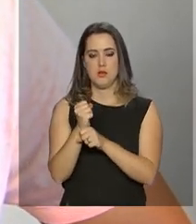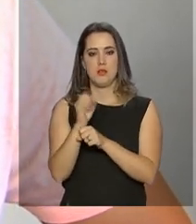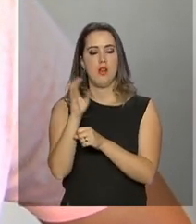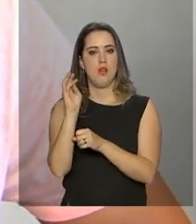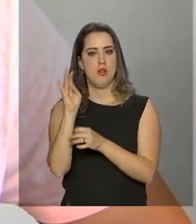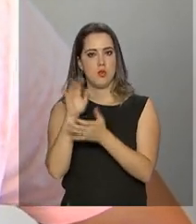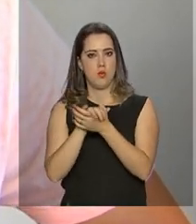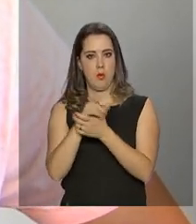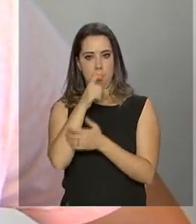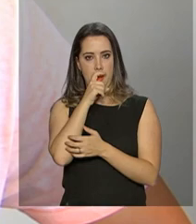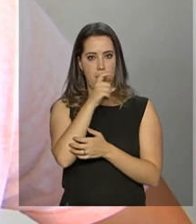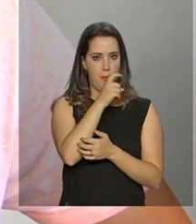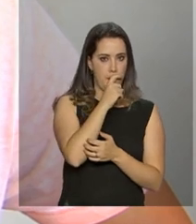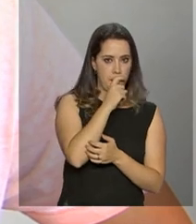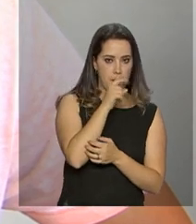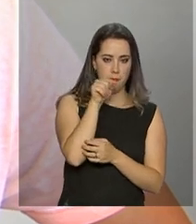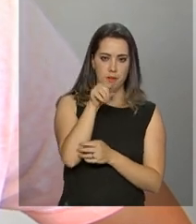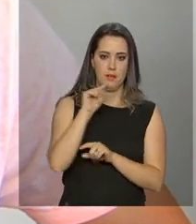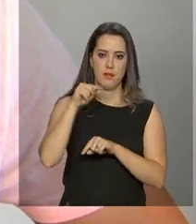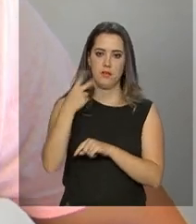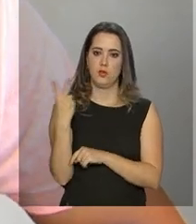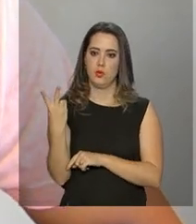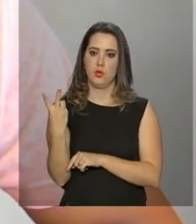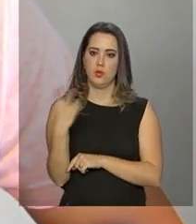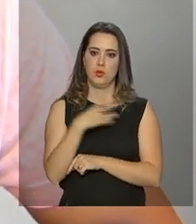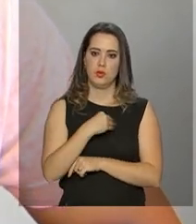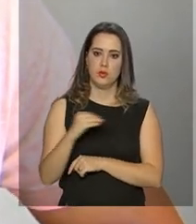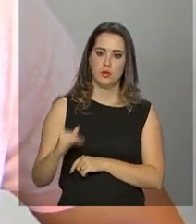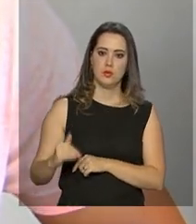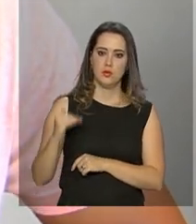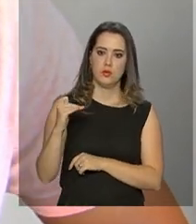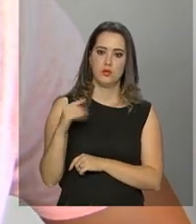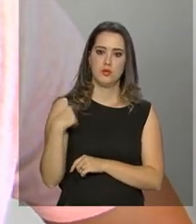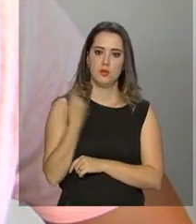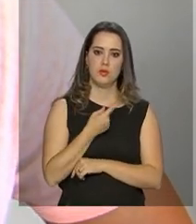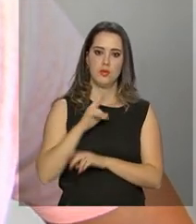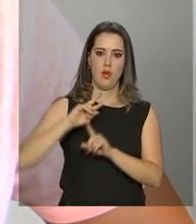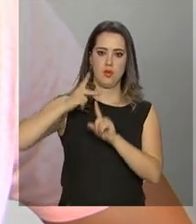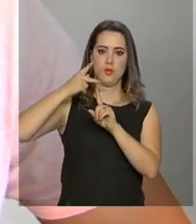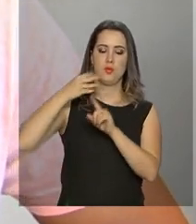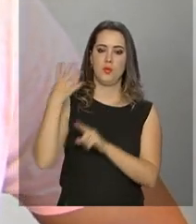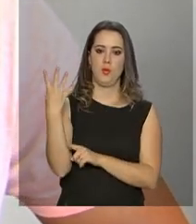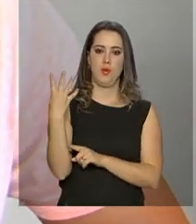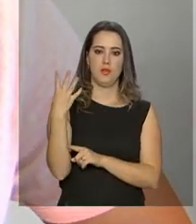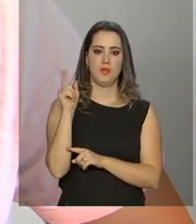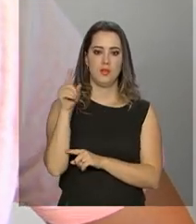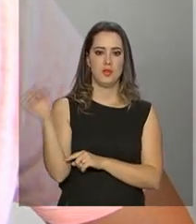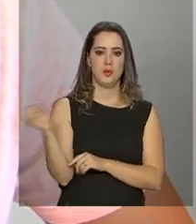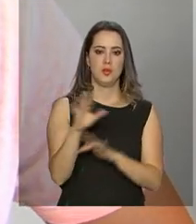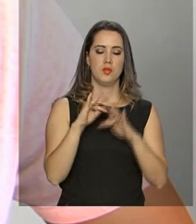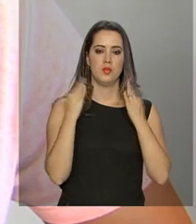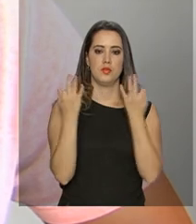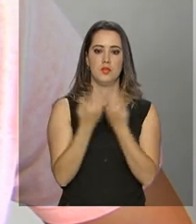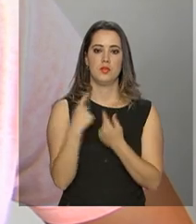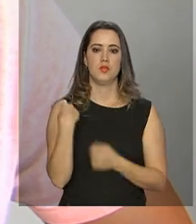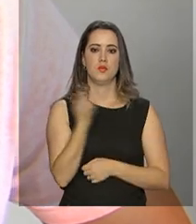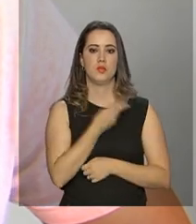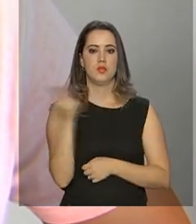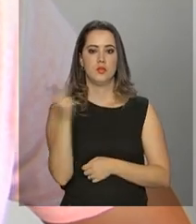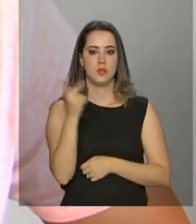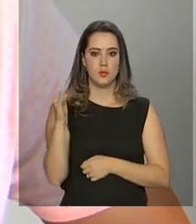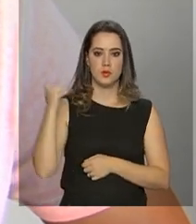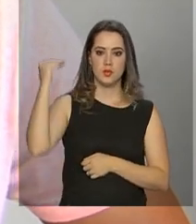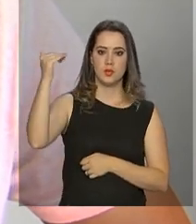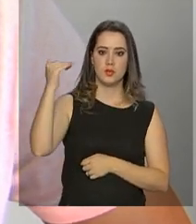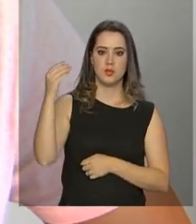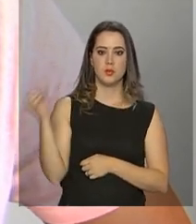anos e é isso apareceram os dois de 2 passamos a cei 4 é uma nova família para nós dois adultos